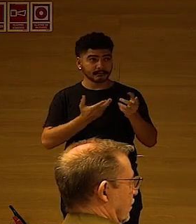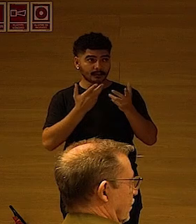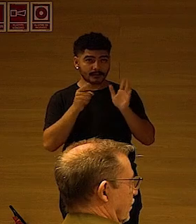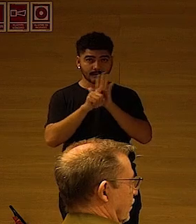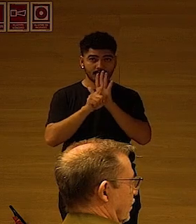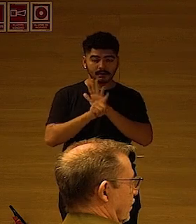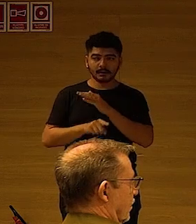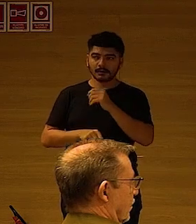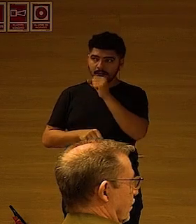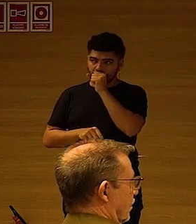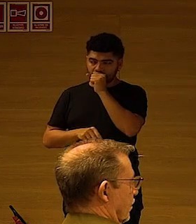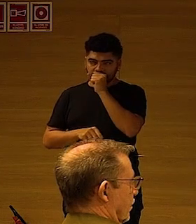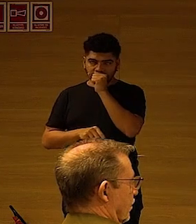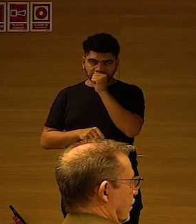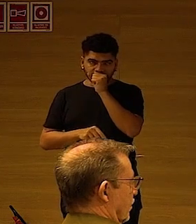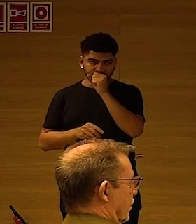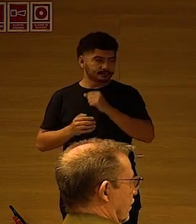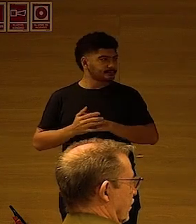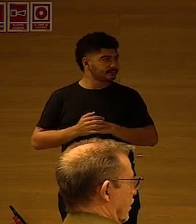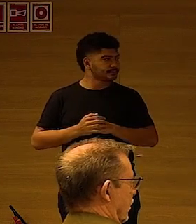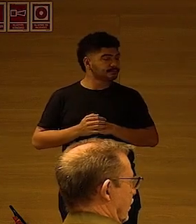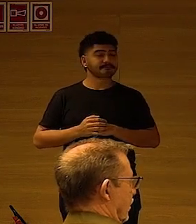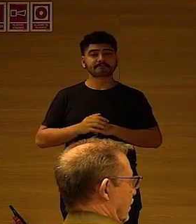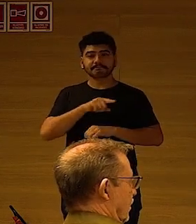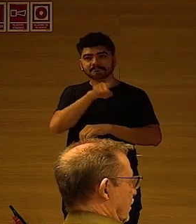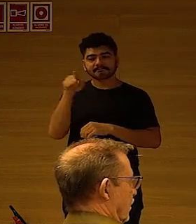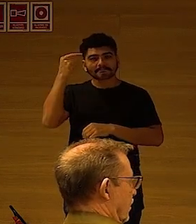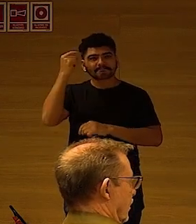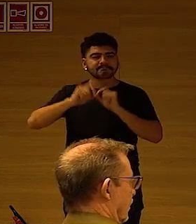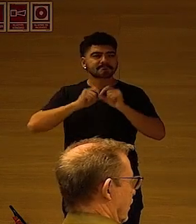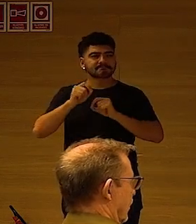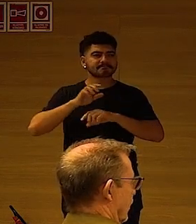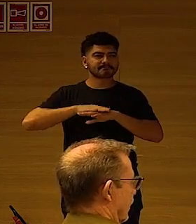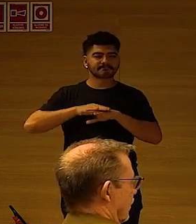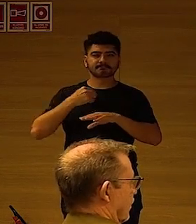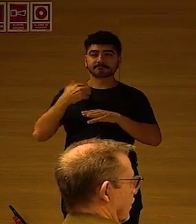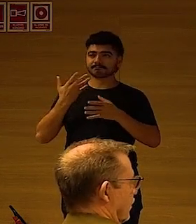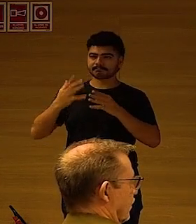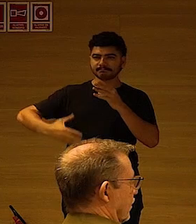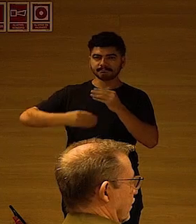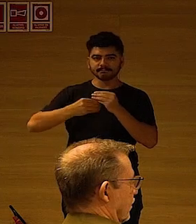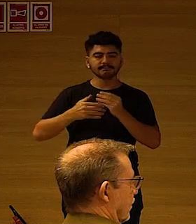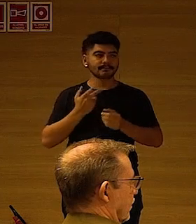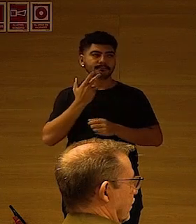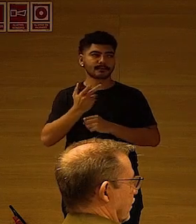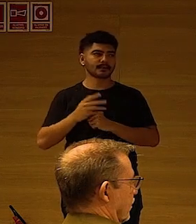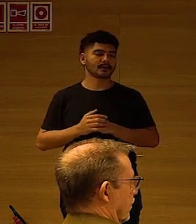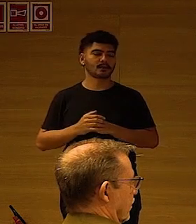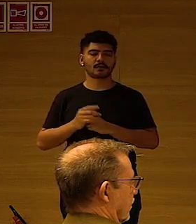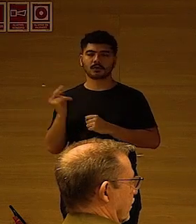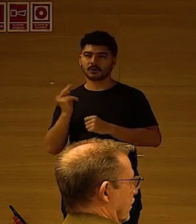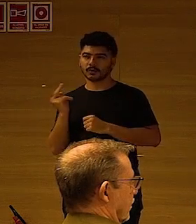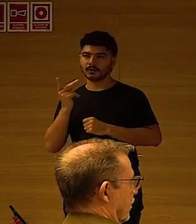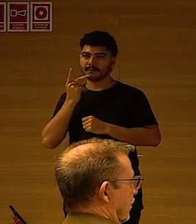Enquanto eles pensam aí quem vai fazer, eu queria só completar aqui, que falou a Cris e o Menalto também,